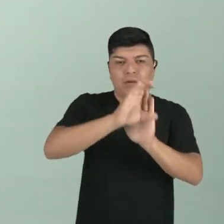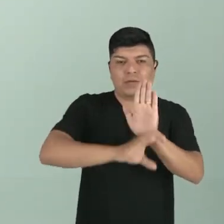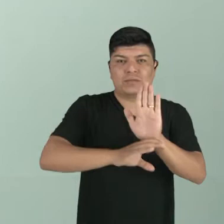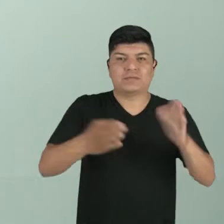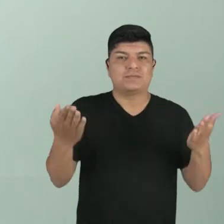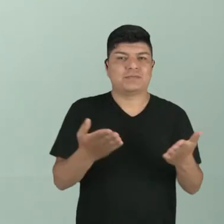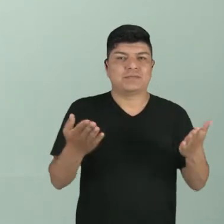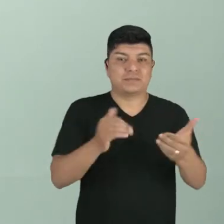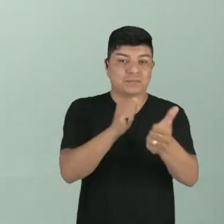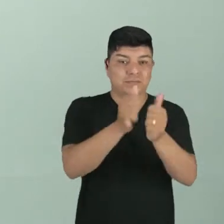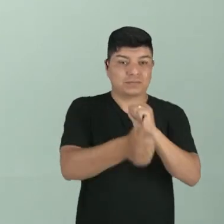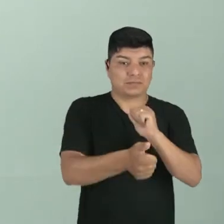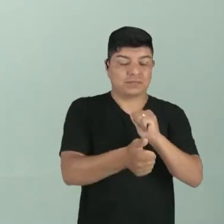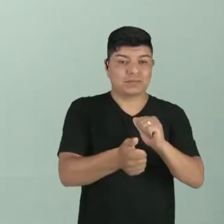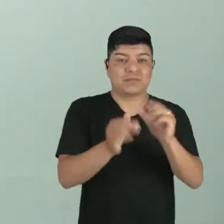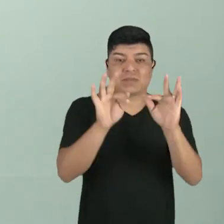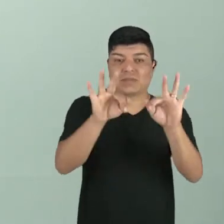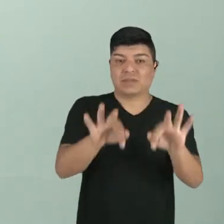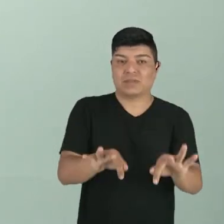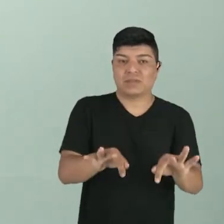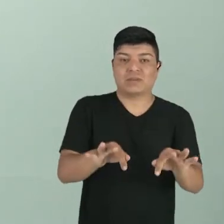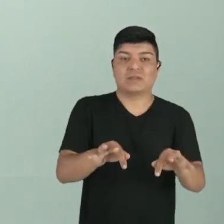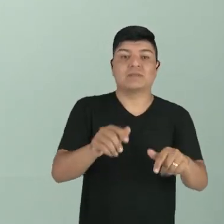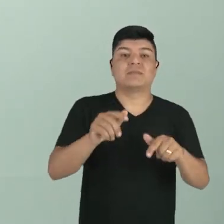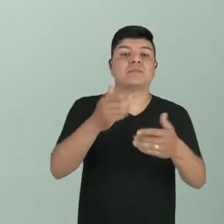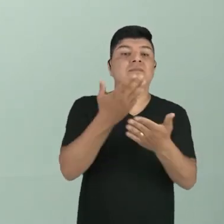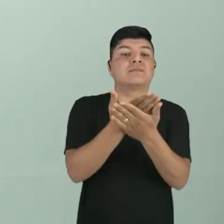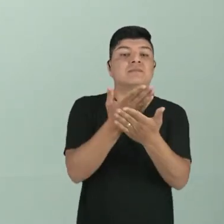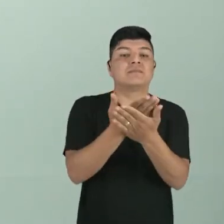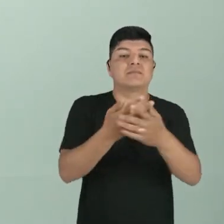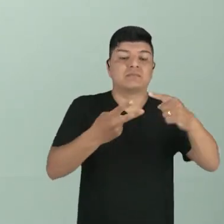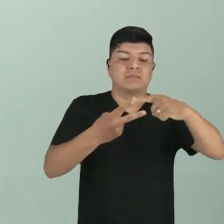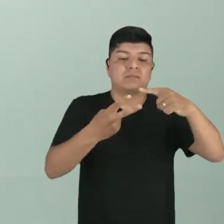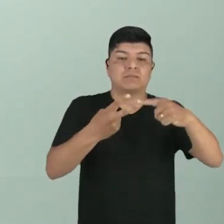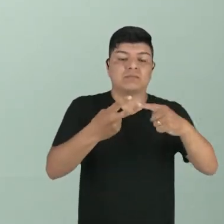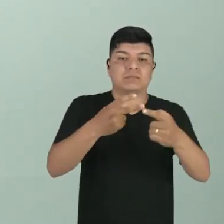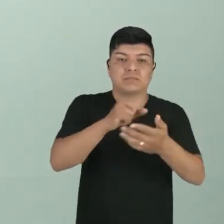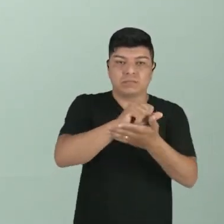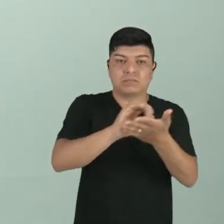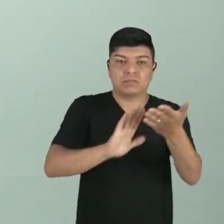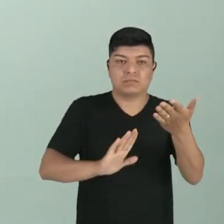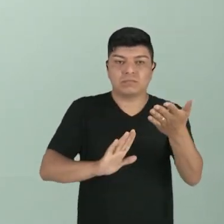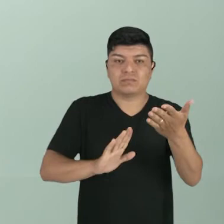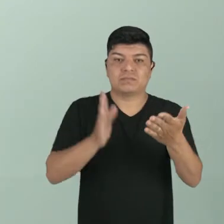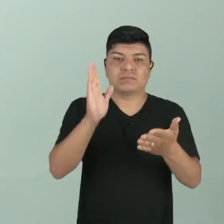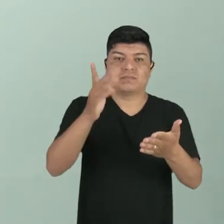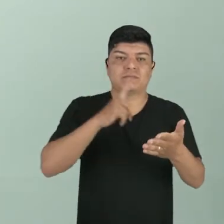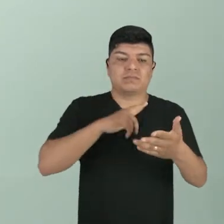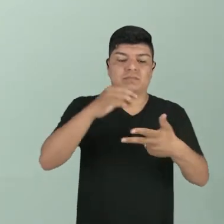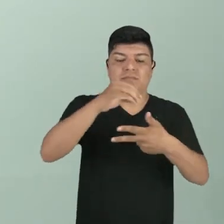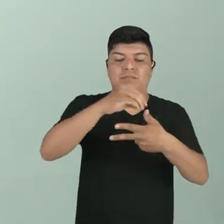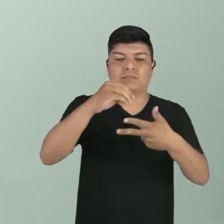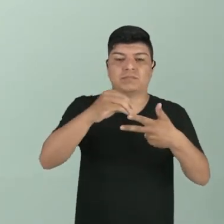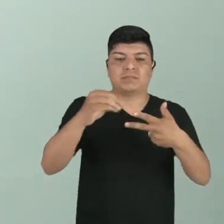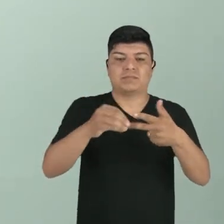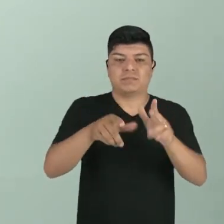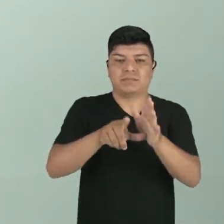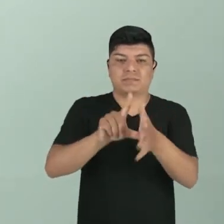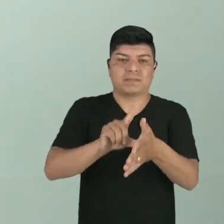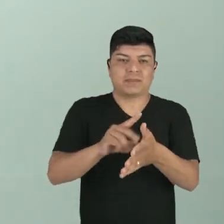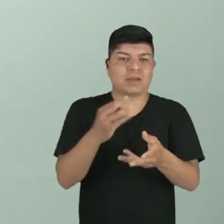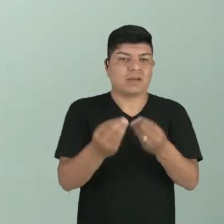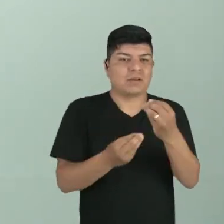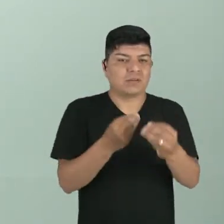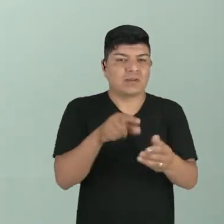hoje falando de esportes e ao final nós vamos trabalhar com duas questões que já caíram no ENEM anteriormente né